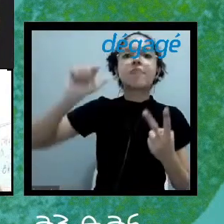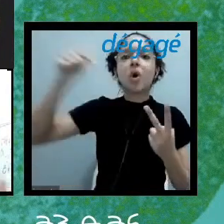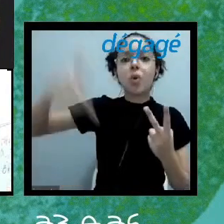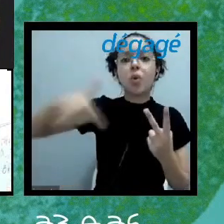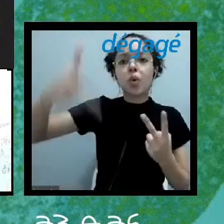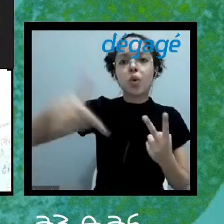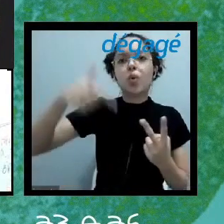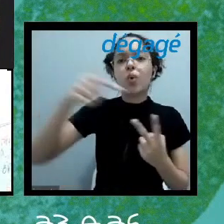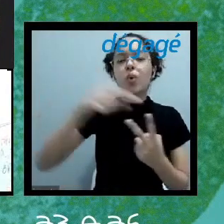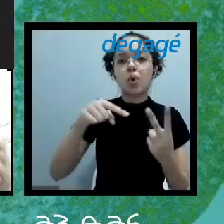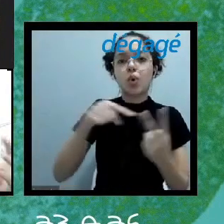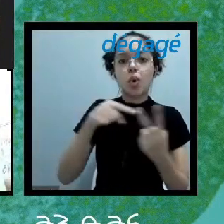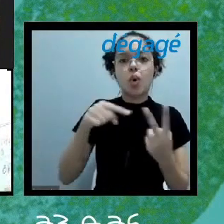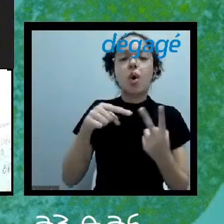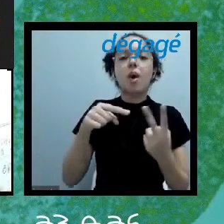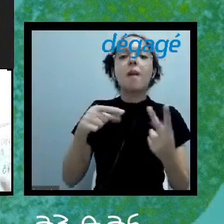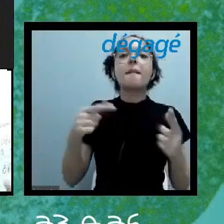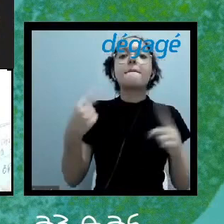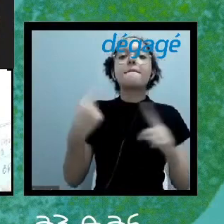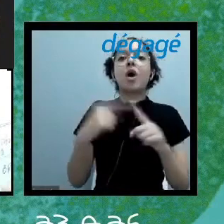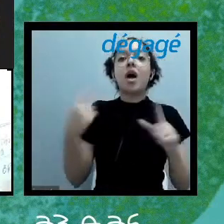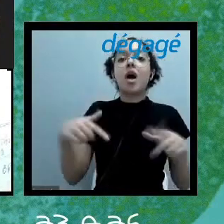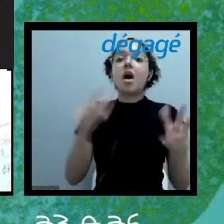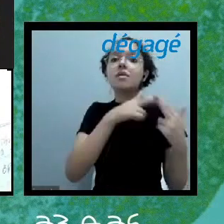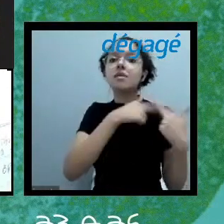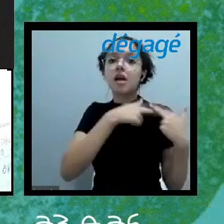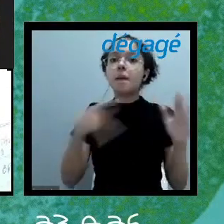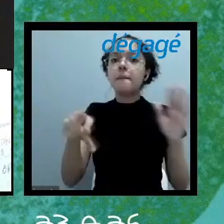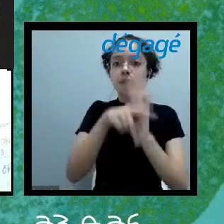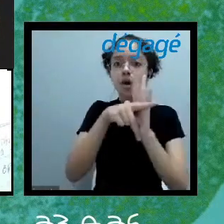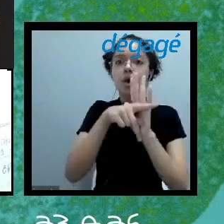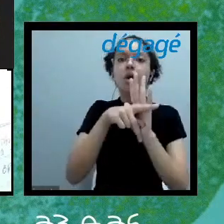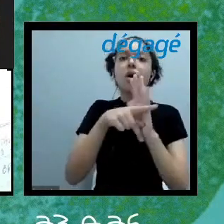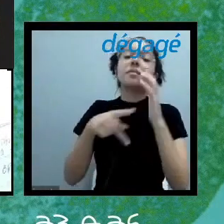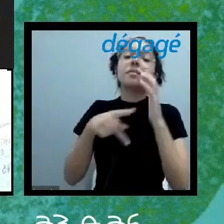uma coisa coletiva, de um apoio, de um suporte